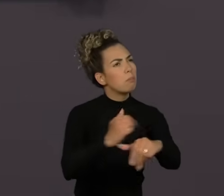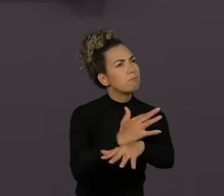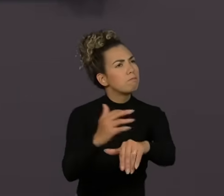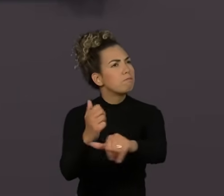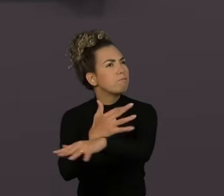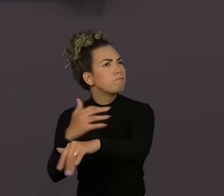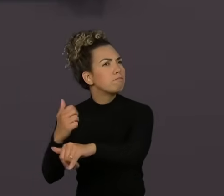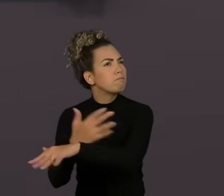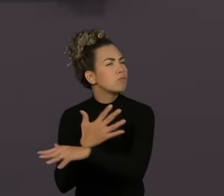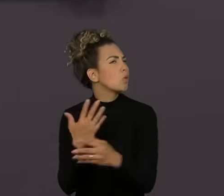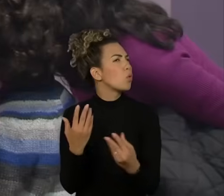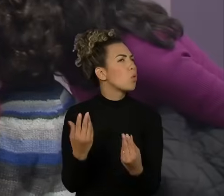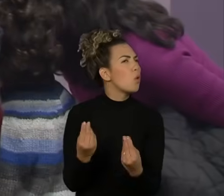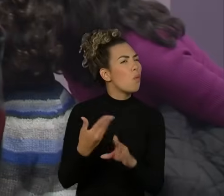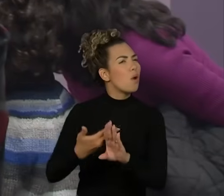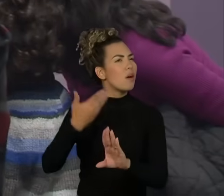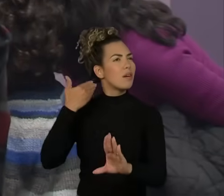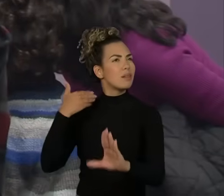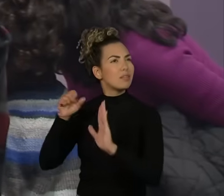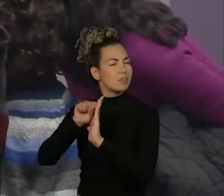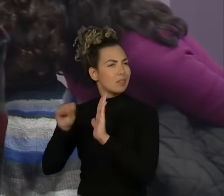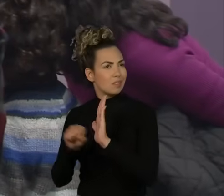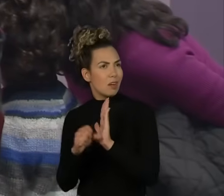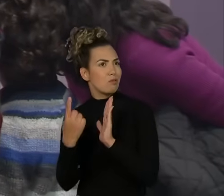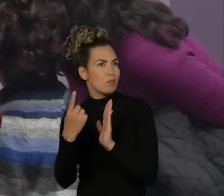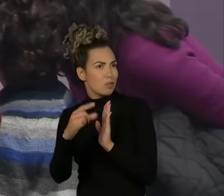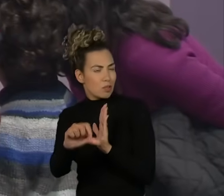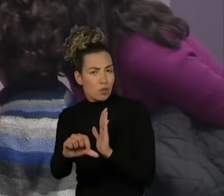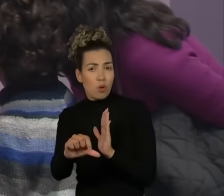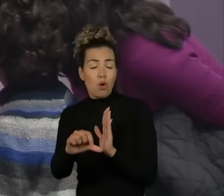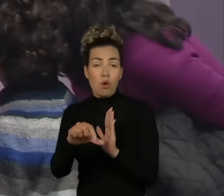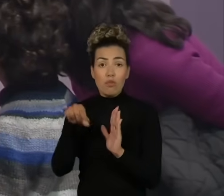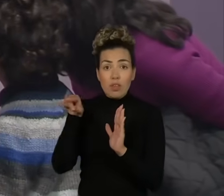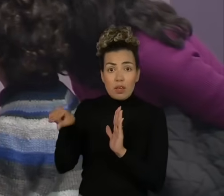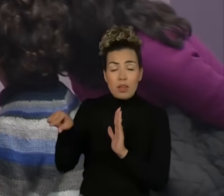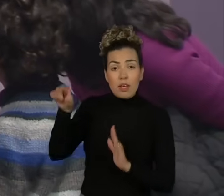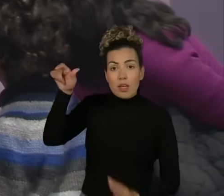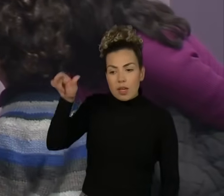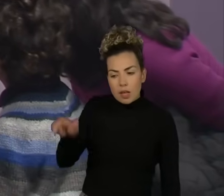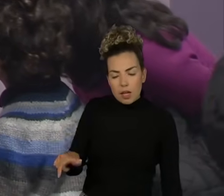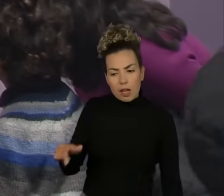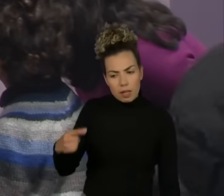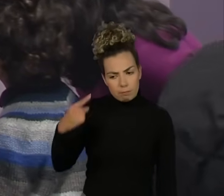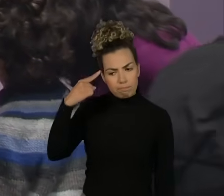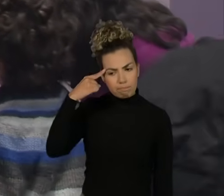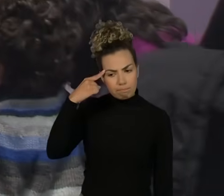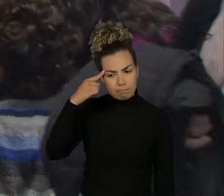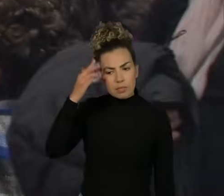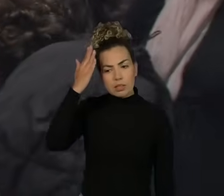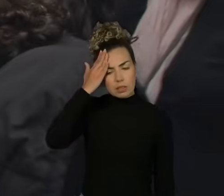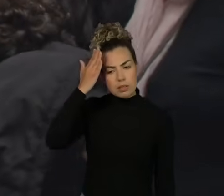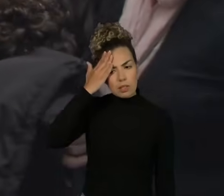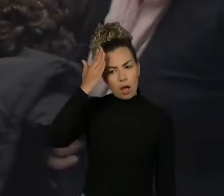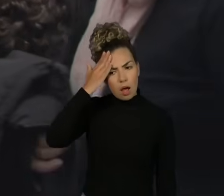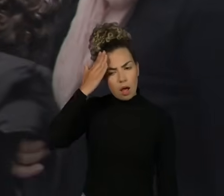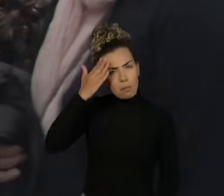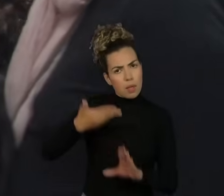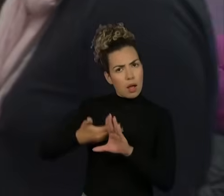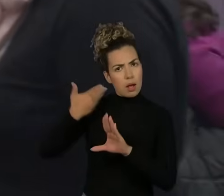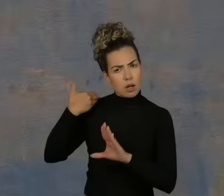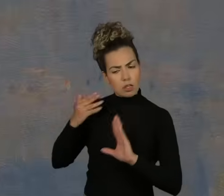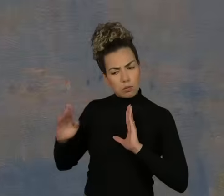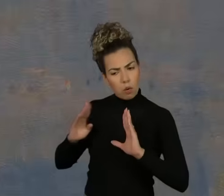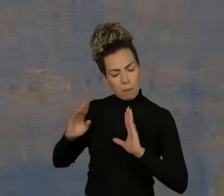momento, em meados do século XIX. Ele estava muito ciente dos debates científicos na época.